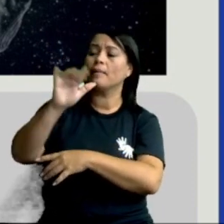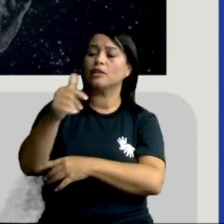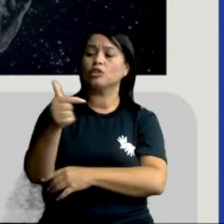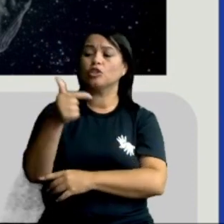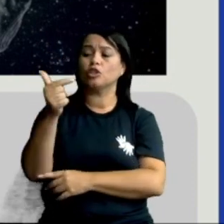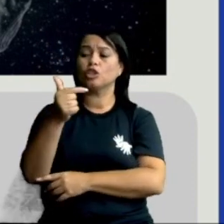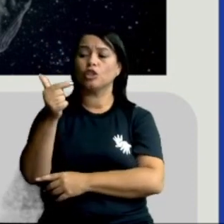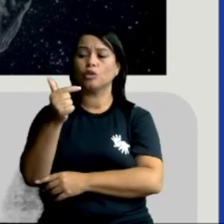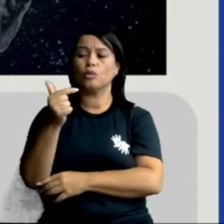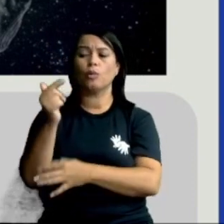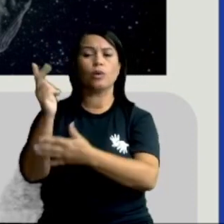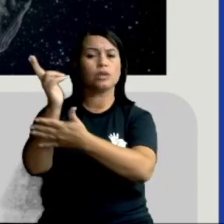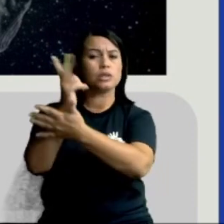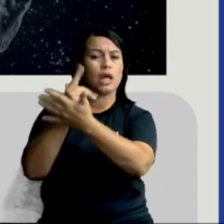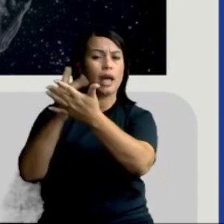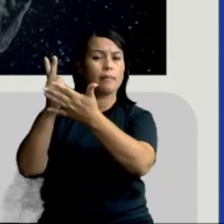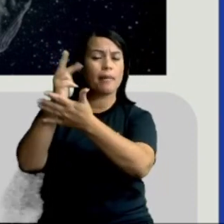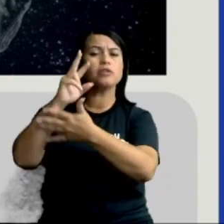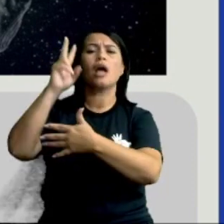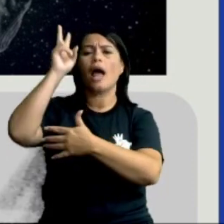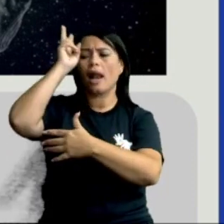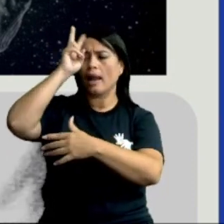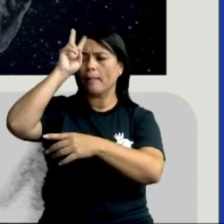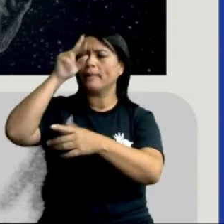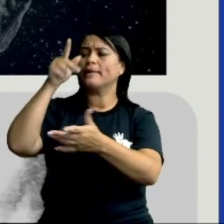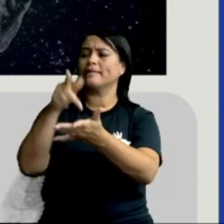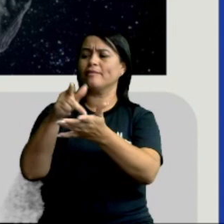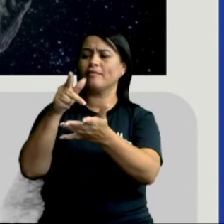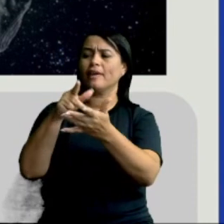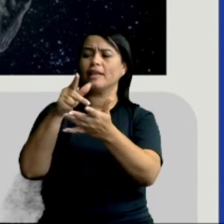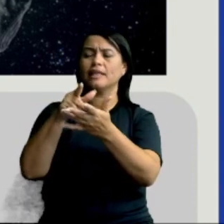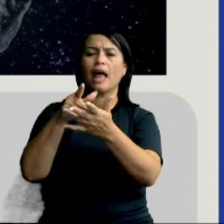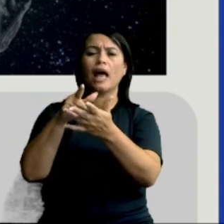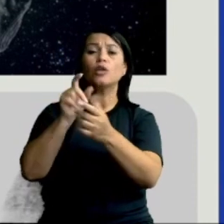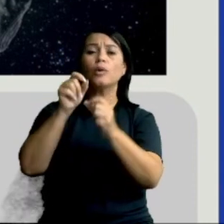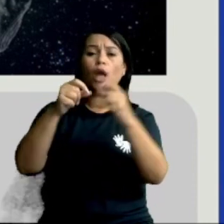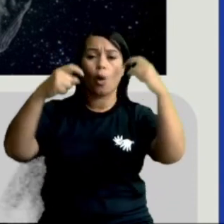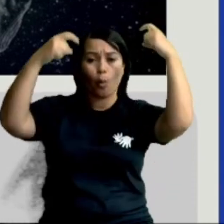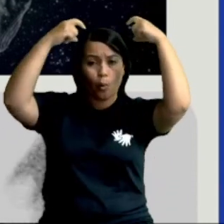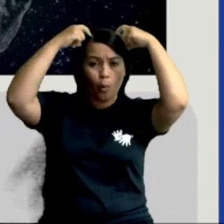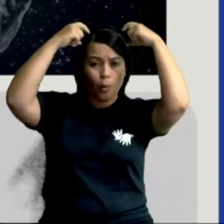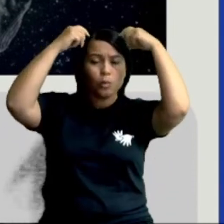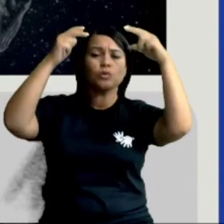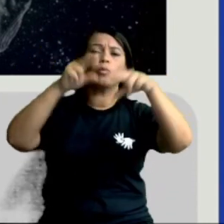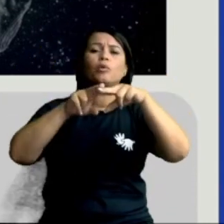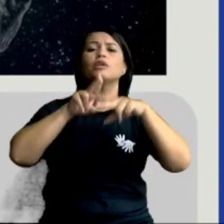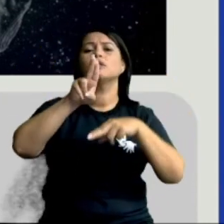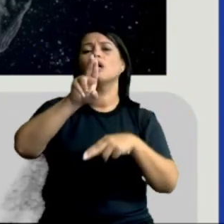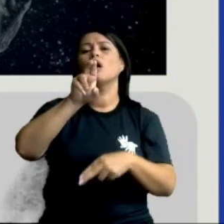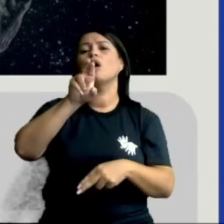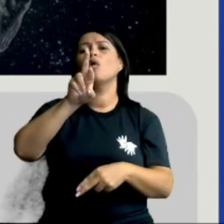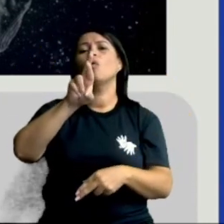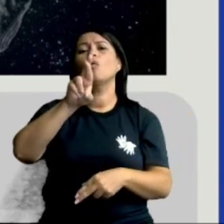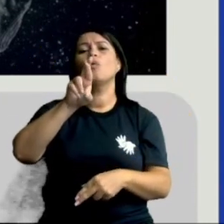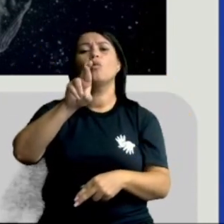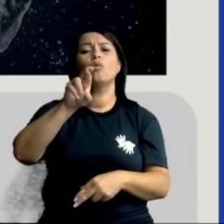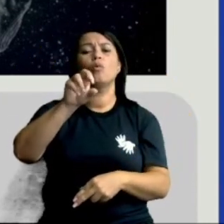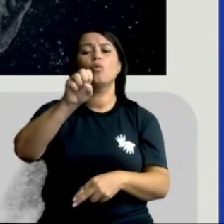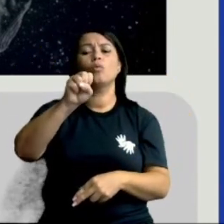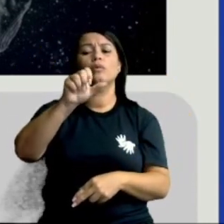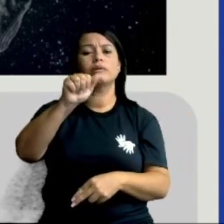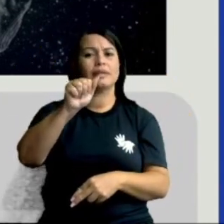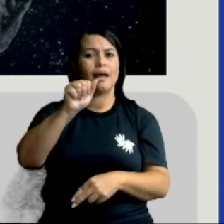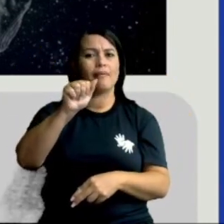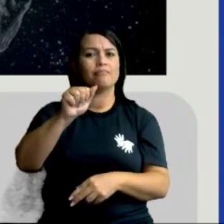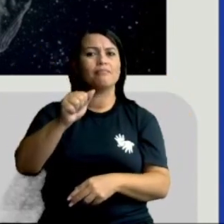ó, o desenho dela lembra muito o urso, por isso ela é chamada de Ursa Maior. Lembrando,